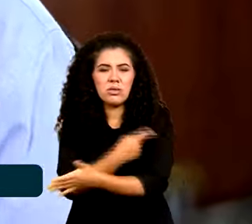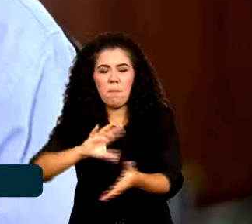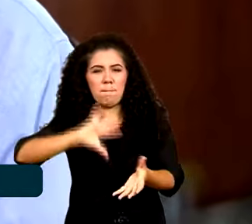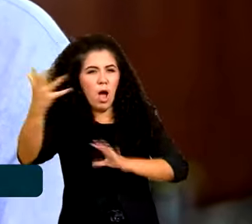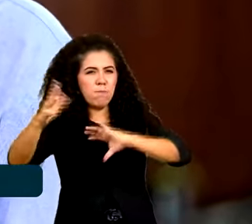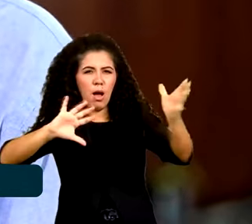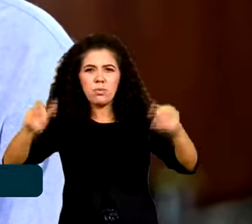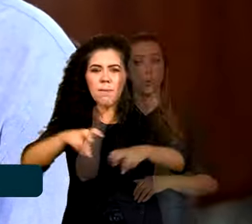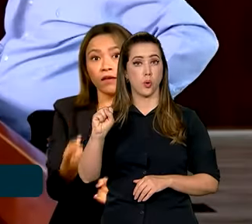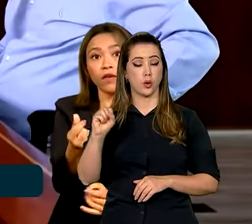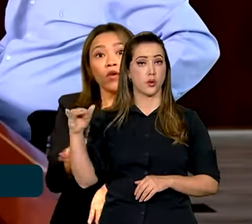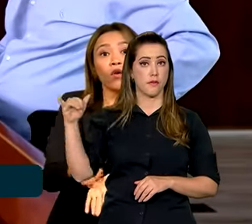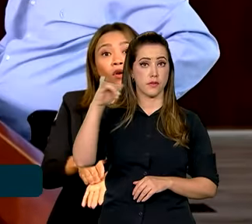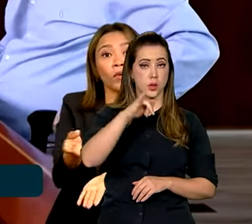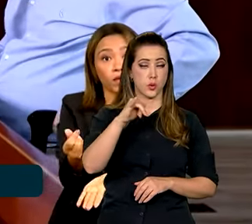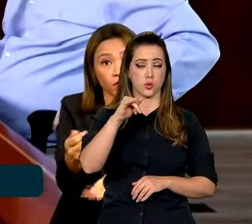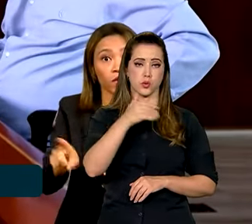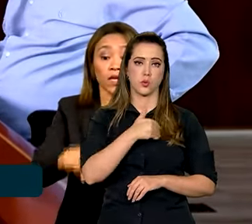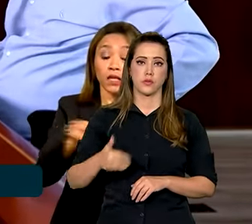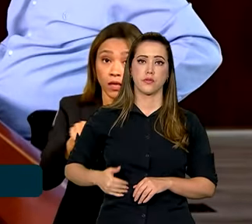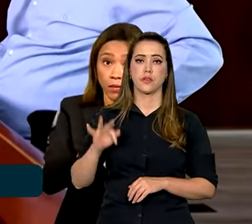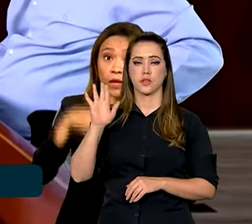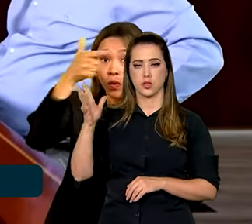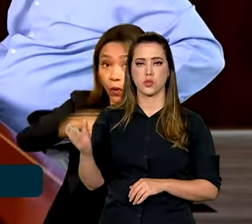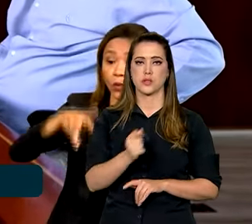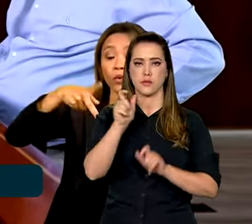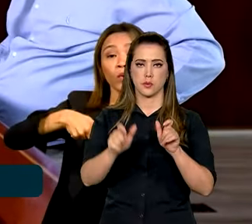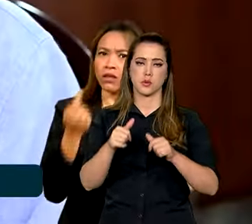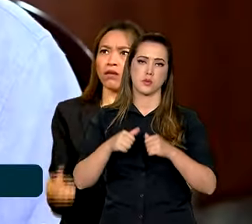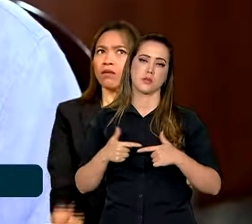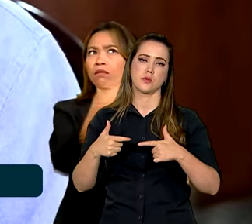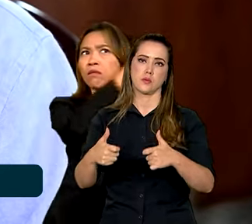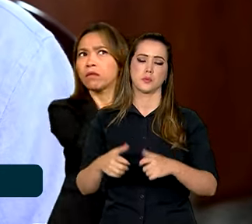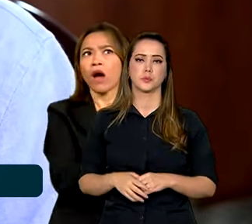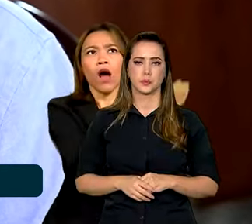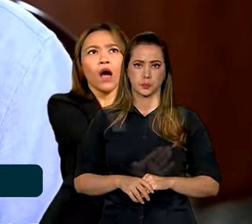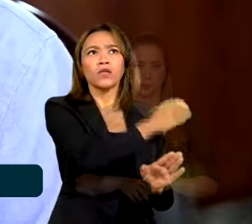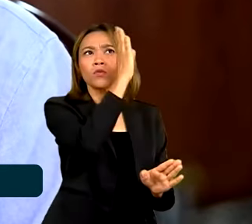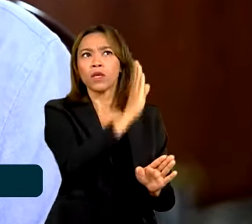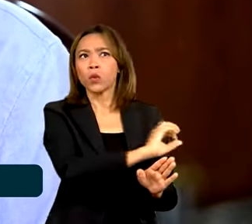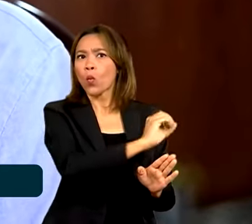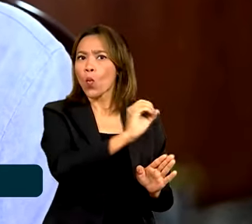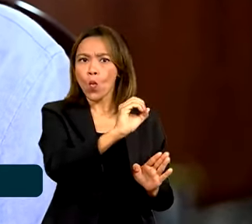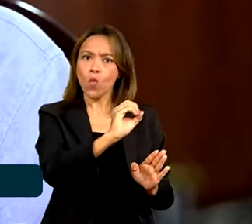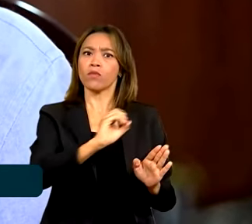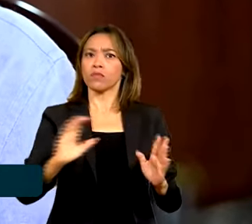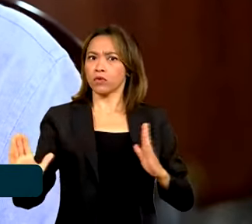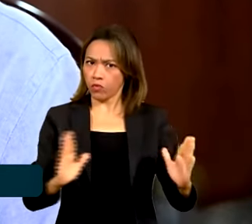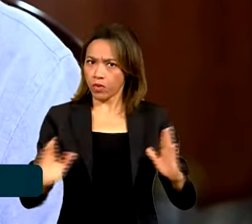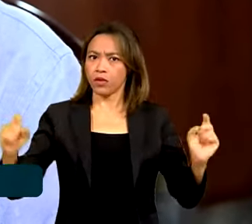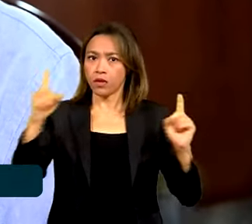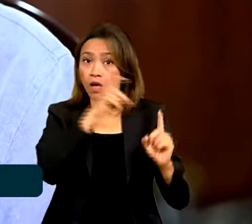aeronaves do Governo Federal já resgataram brasileiros da zona de conflito o que nós fizemos de buscar nossa gente